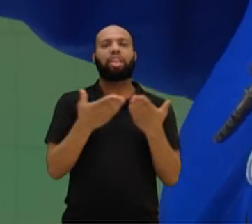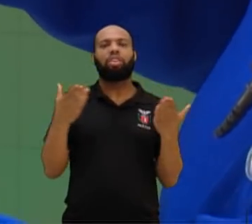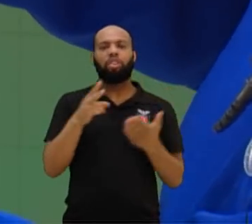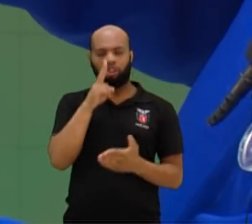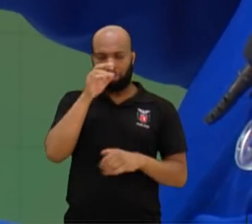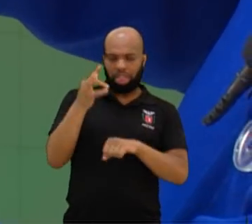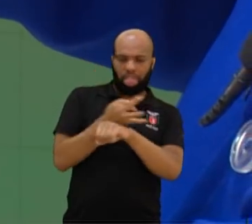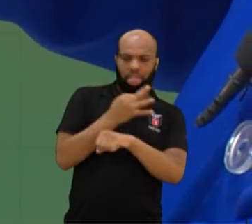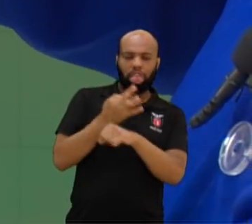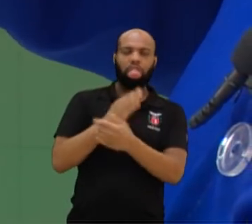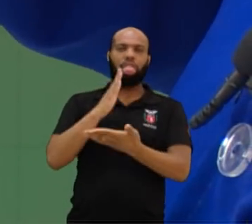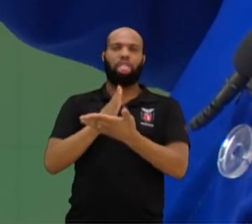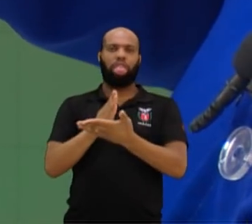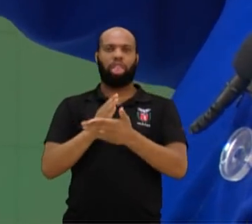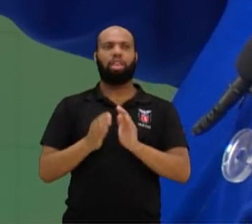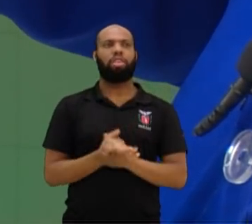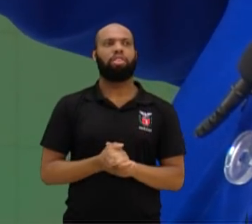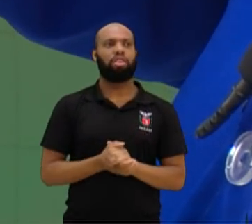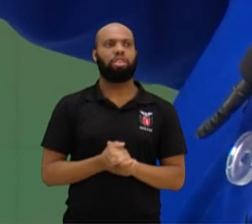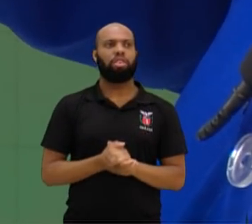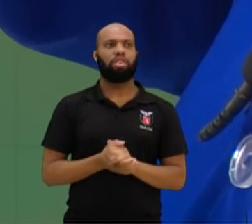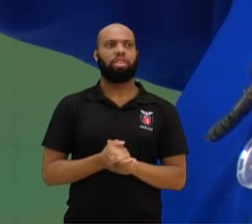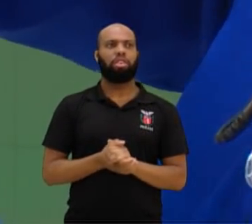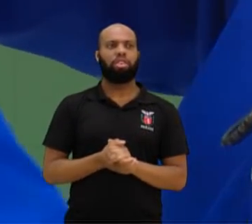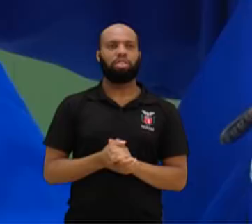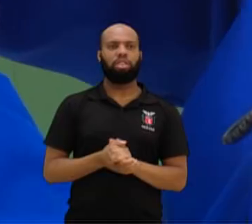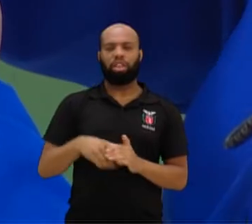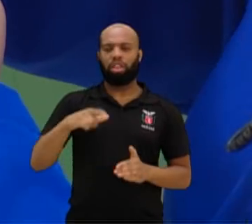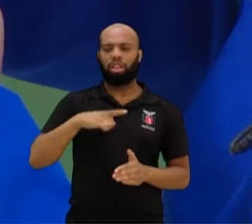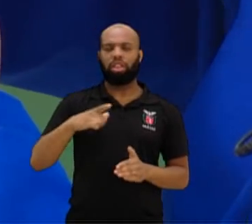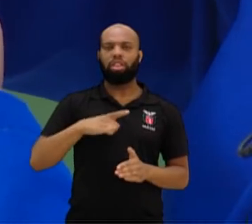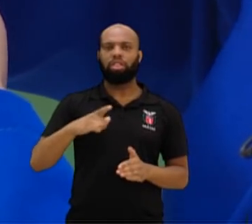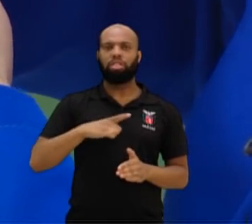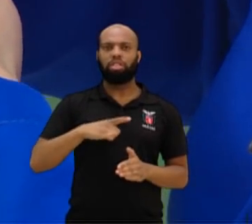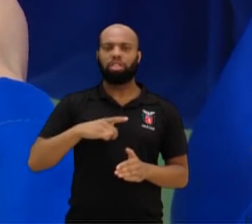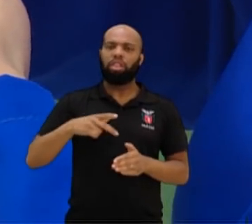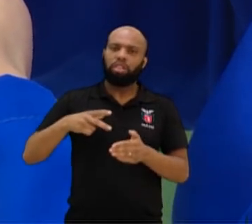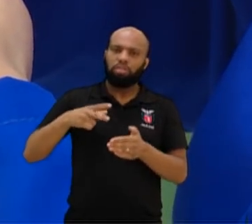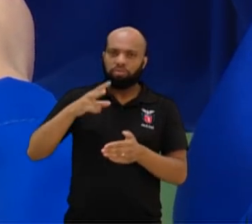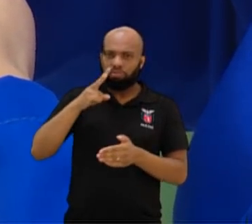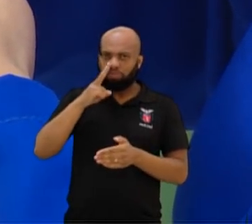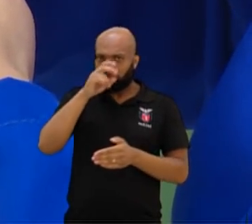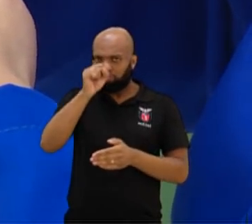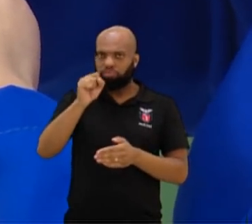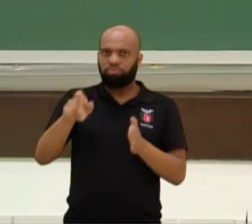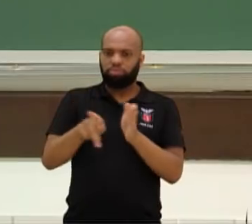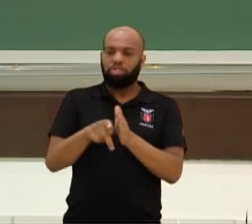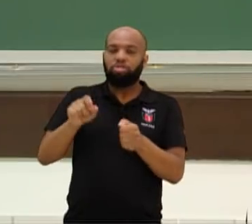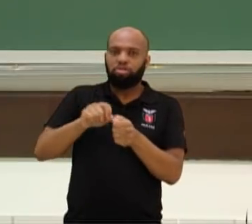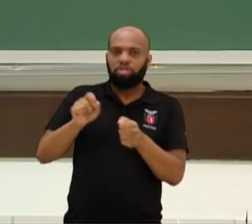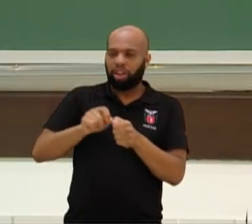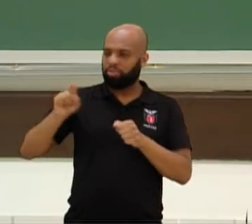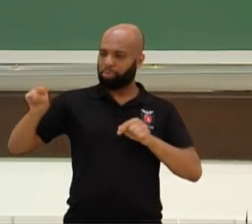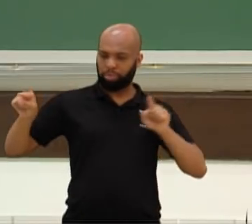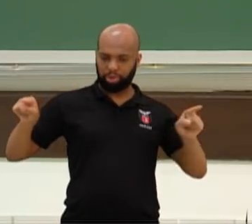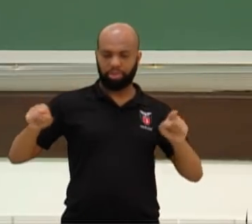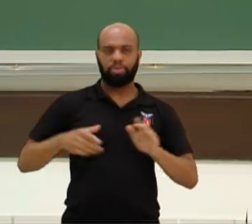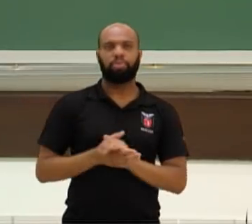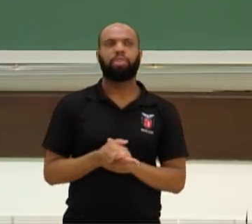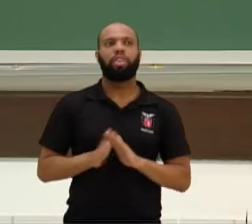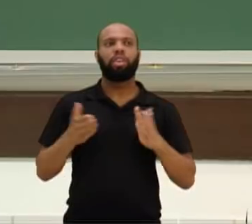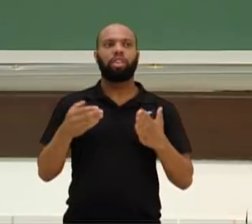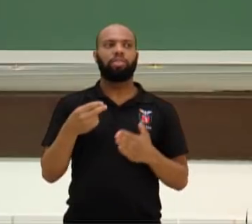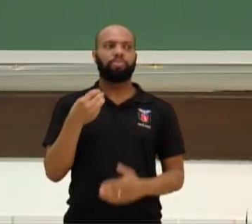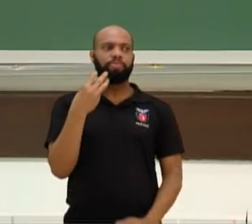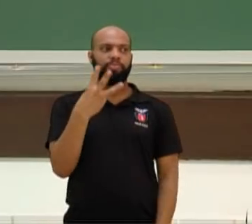o giz. O ponto de apoio está de um lado e a força potente está do outro lado. Então, pessoal, esses